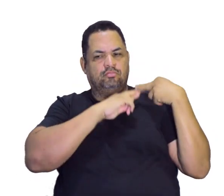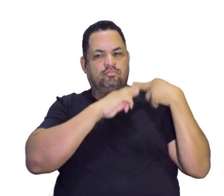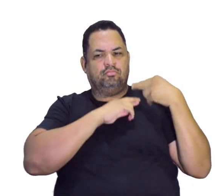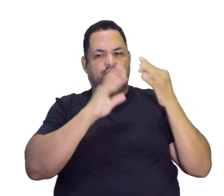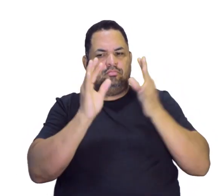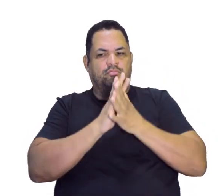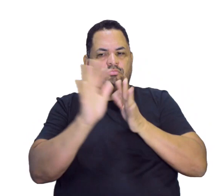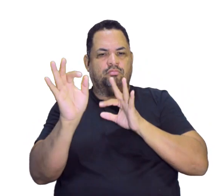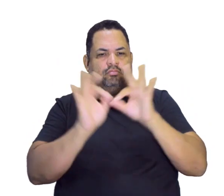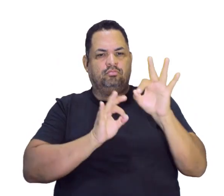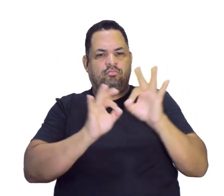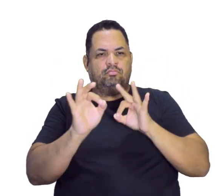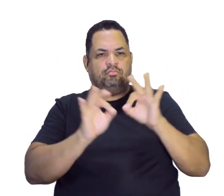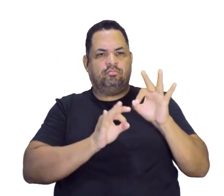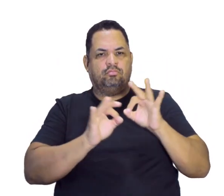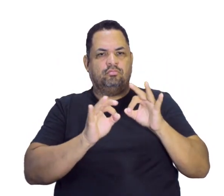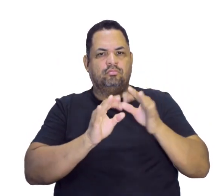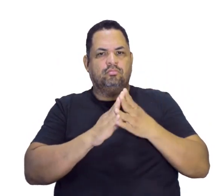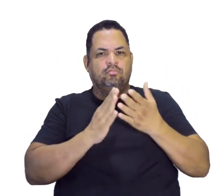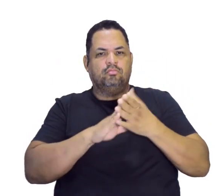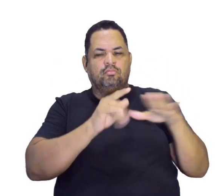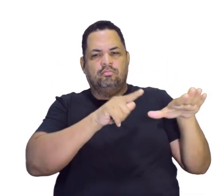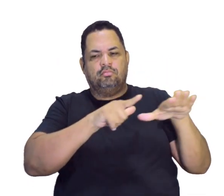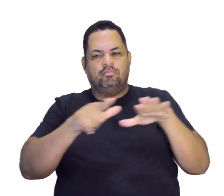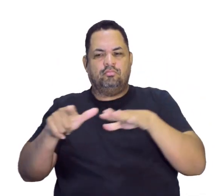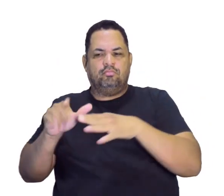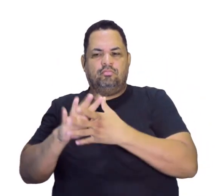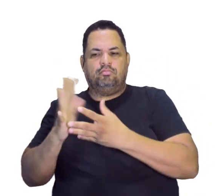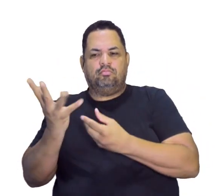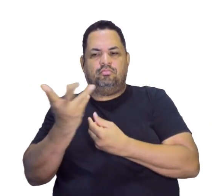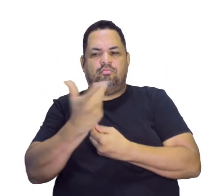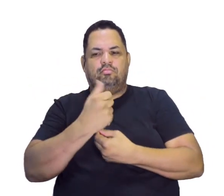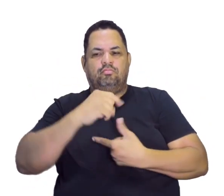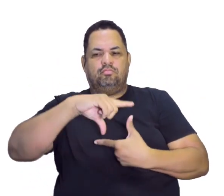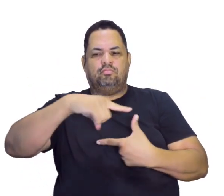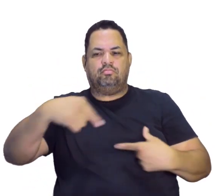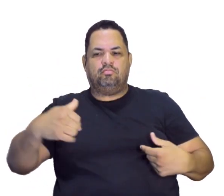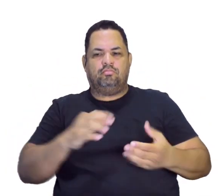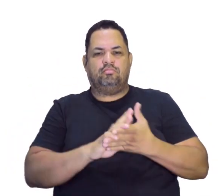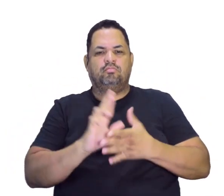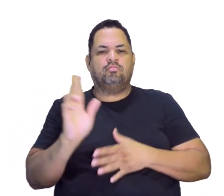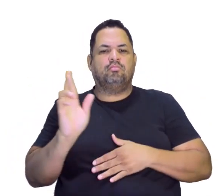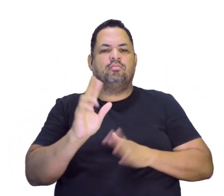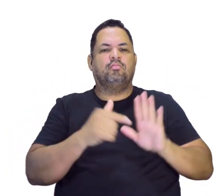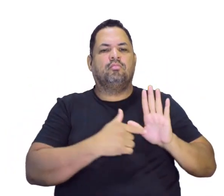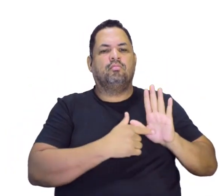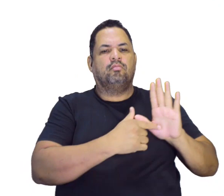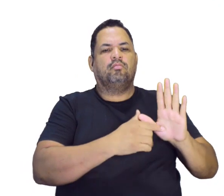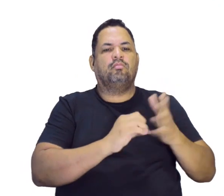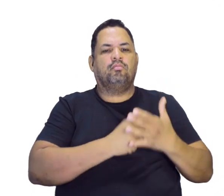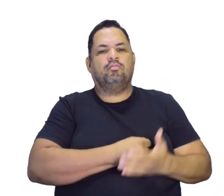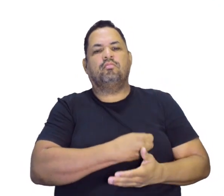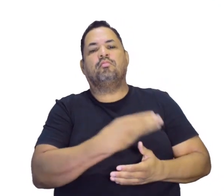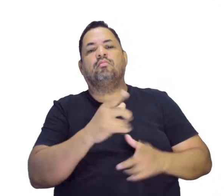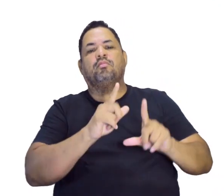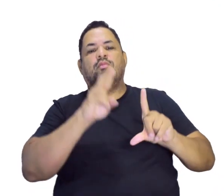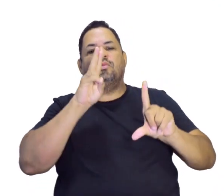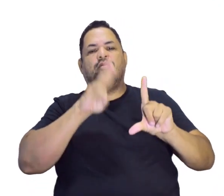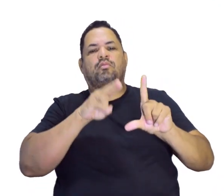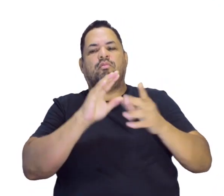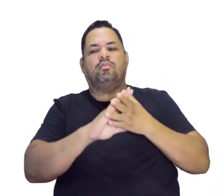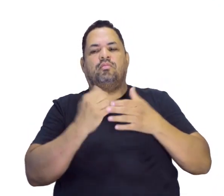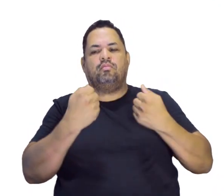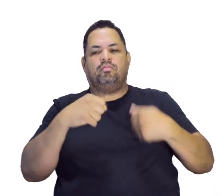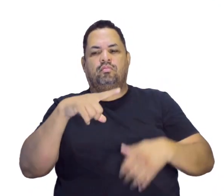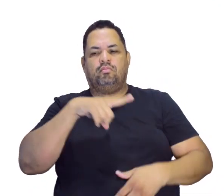pela organização da semana de arte moderno Quem era que ia se apresentar quantos quadros podi apresentar